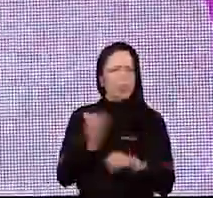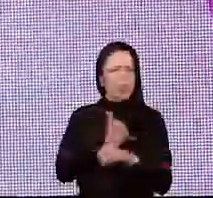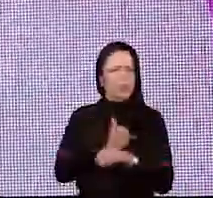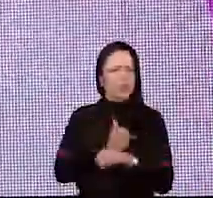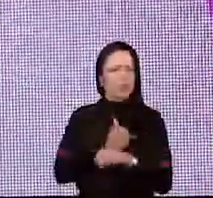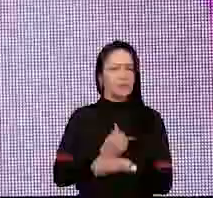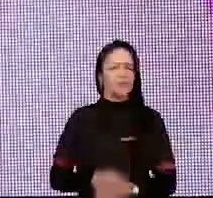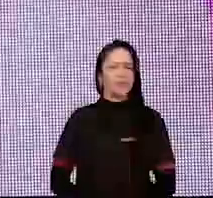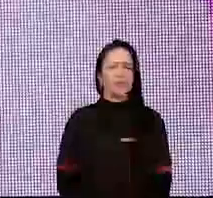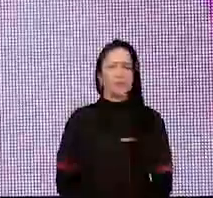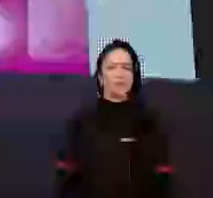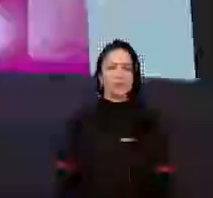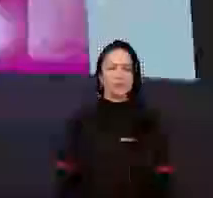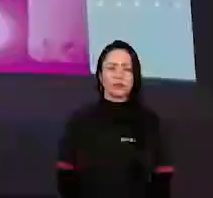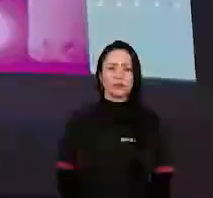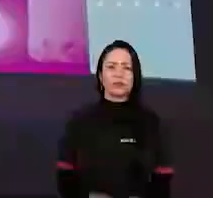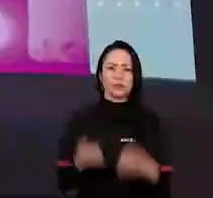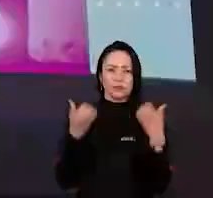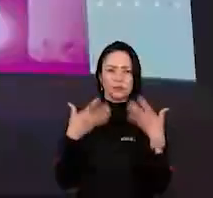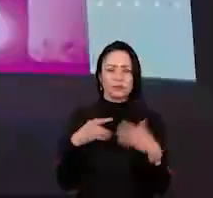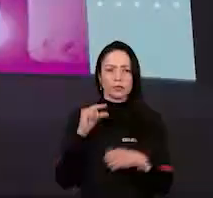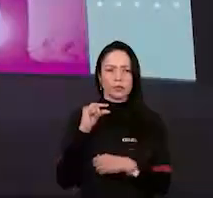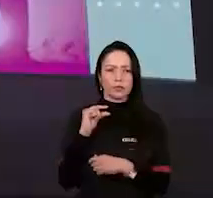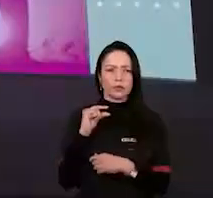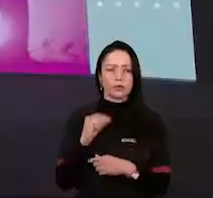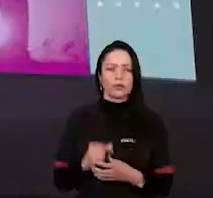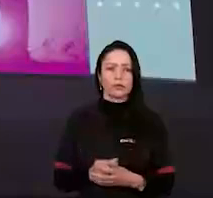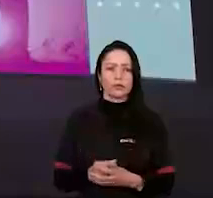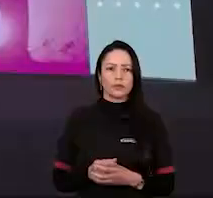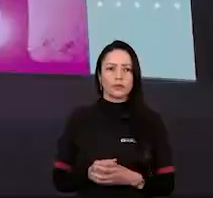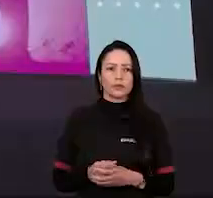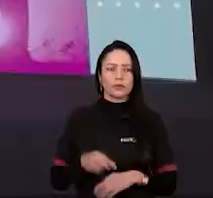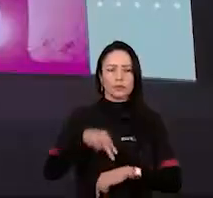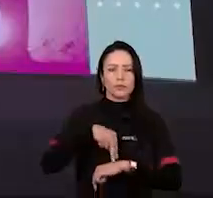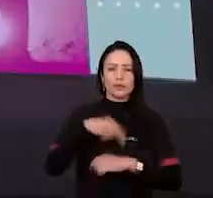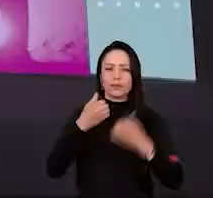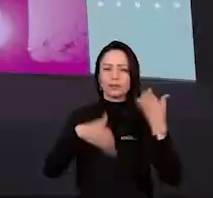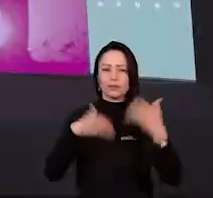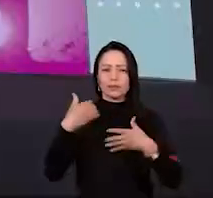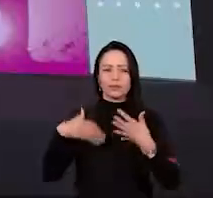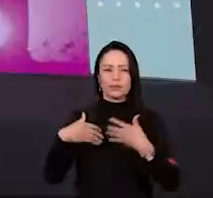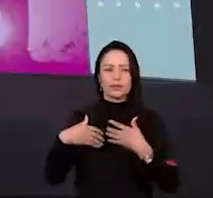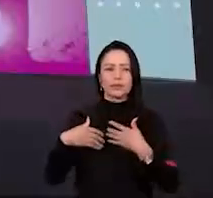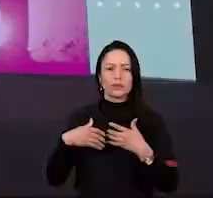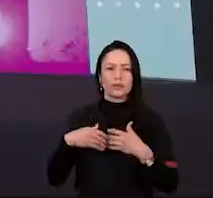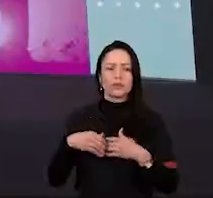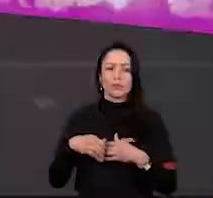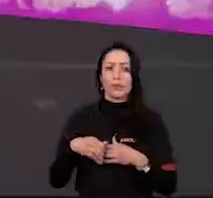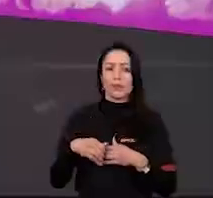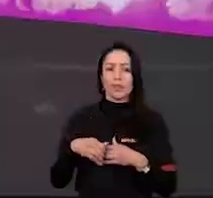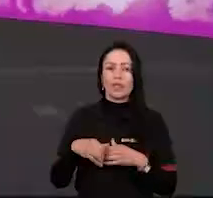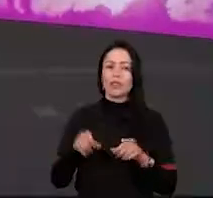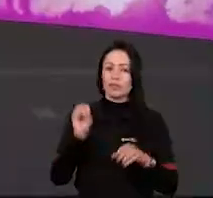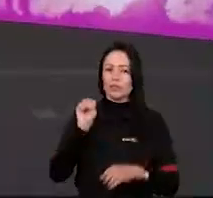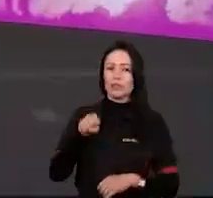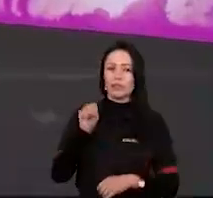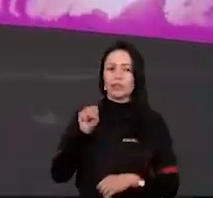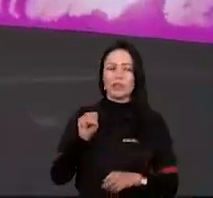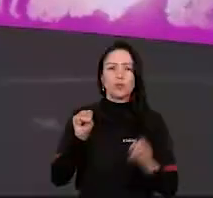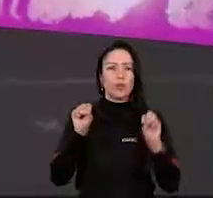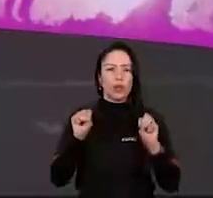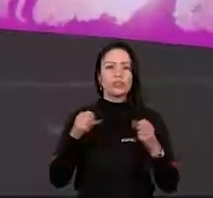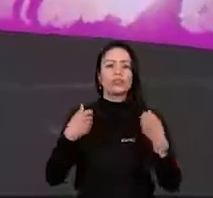previamente? A gente falou um pouquinho aqui, né, quando a gente estava apresentando, que assim, em braquicefálicos, sim, é